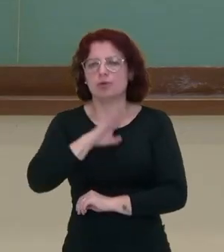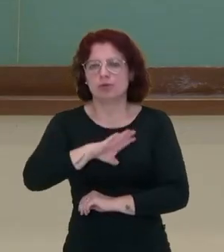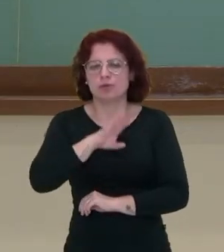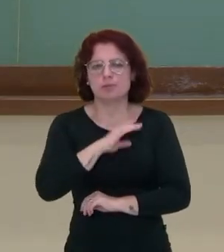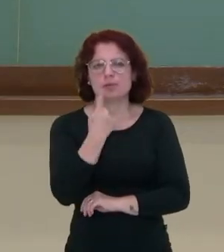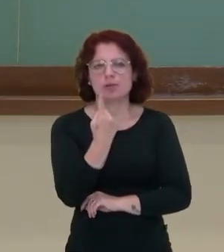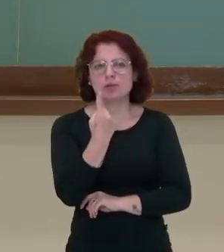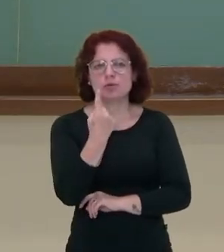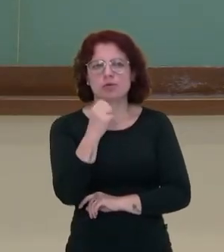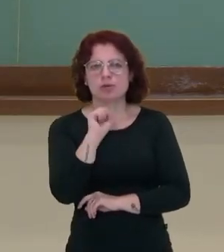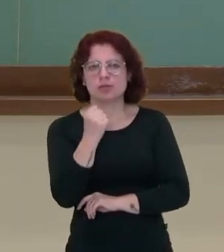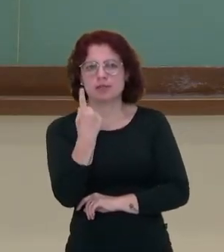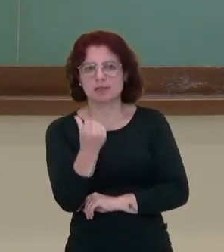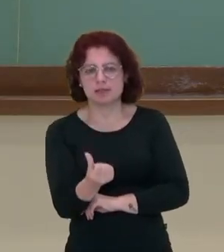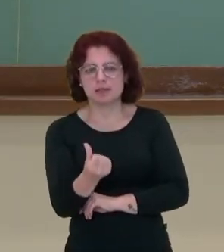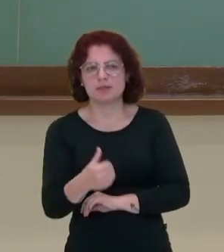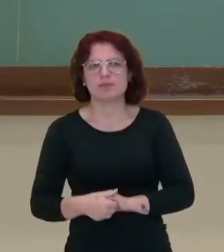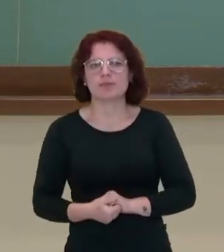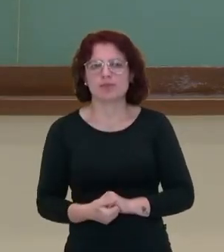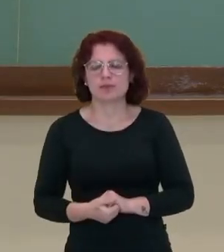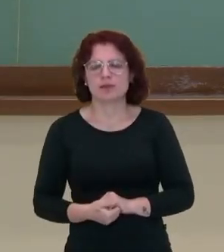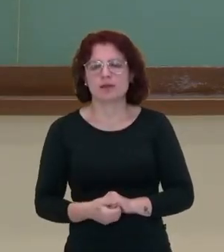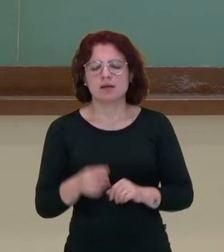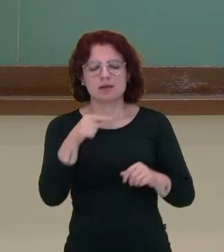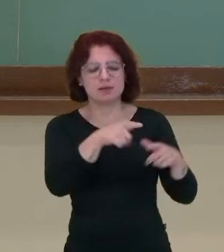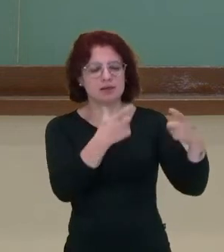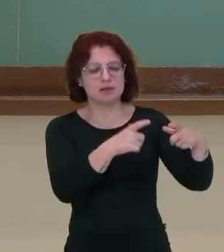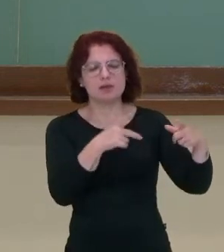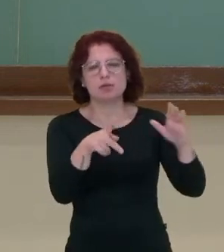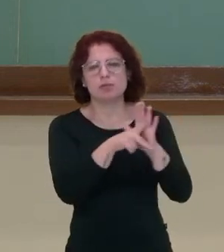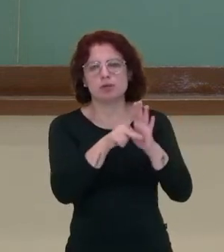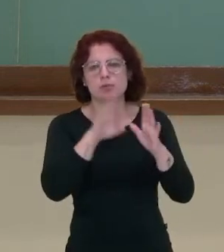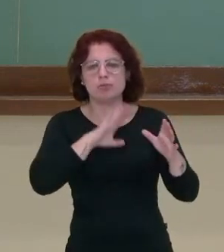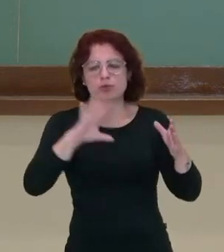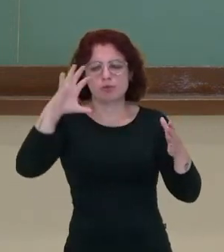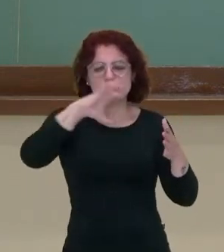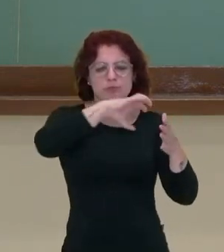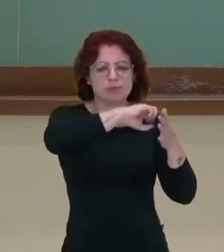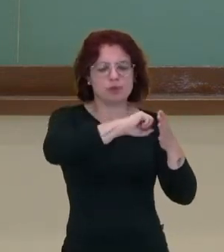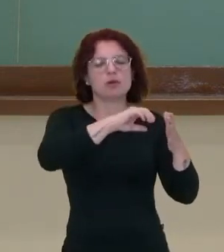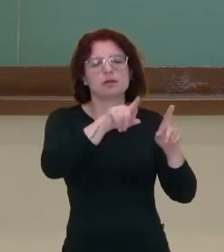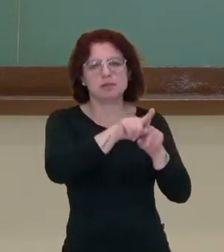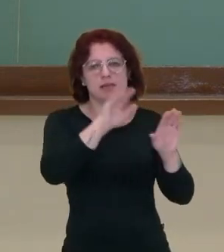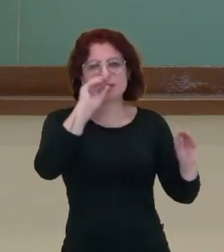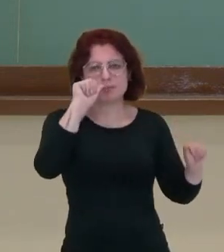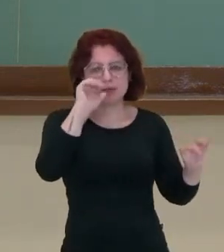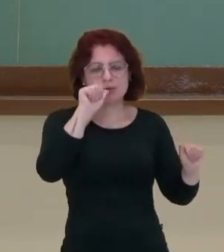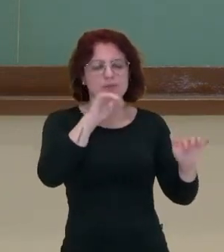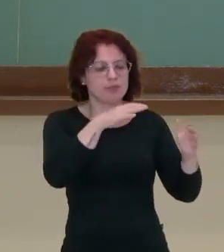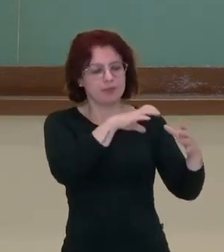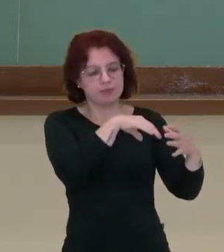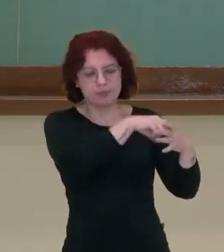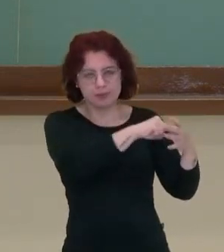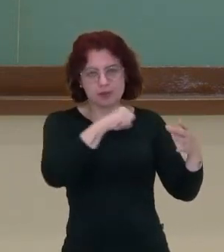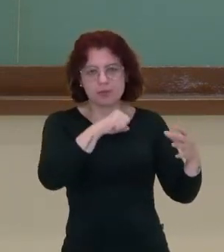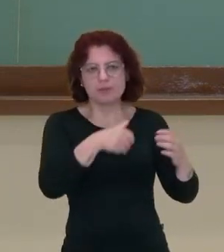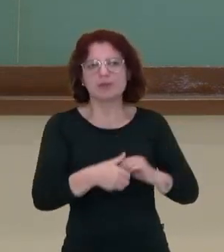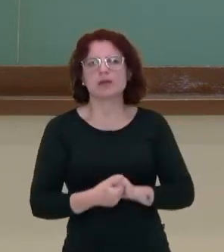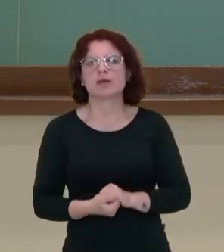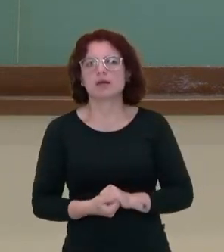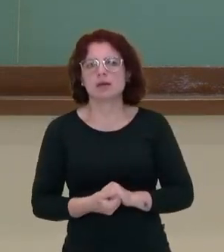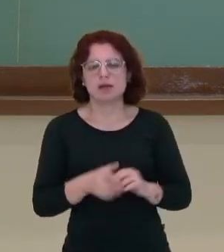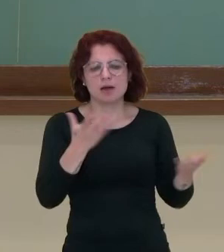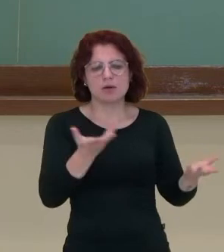de 1816. Uma região que havia sido colonizada em grande parte pelos espanhóis, sendo incorporada ao governo